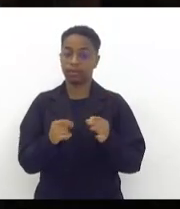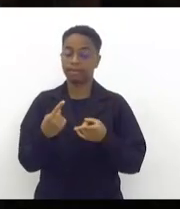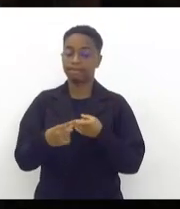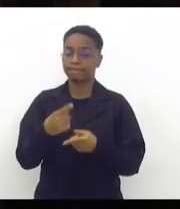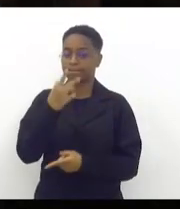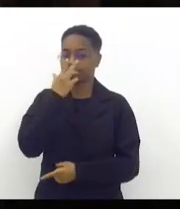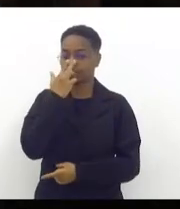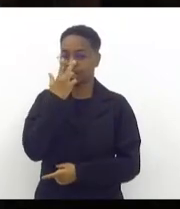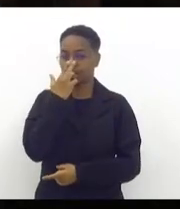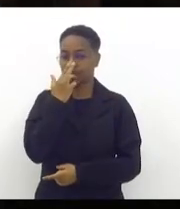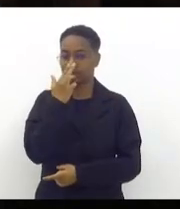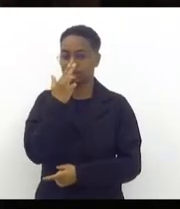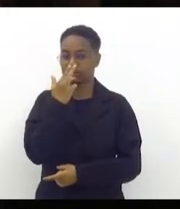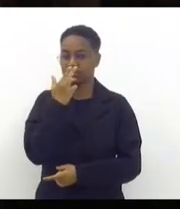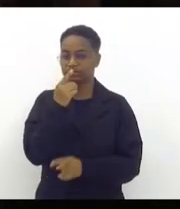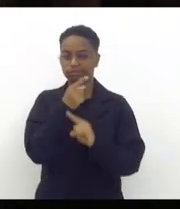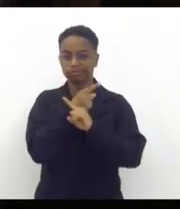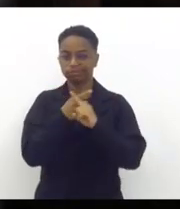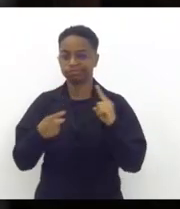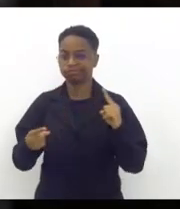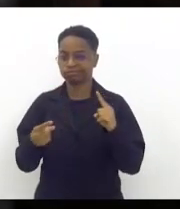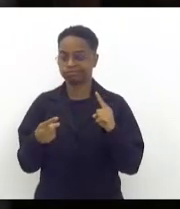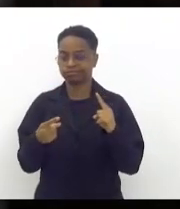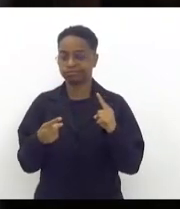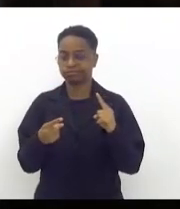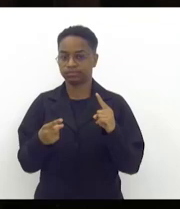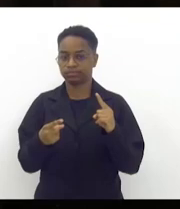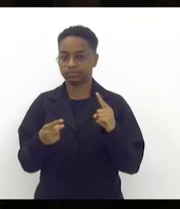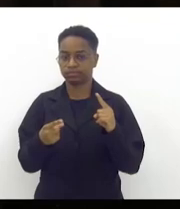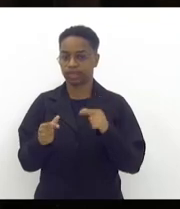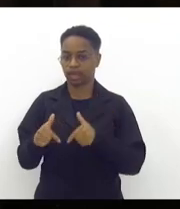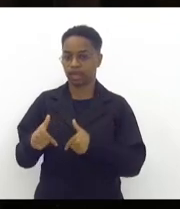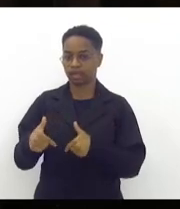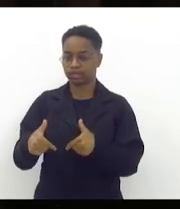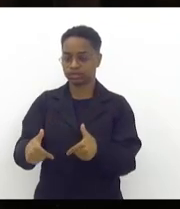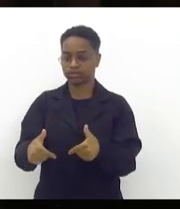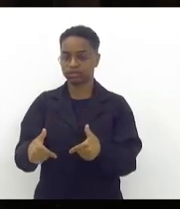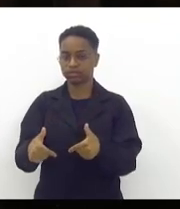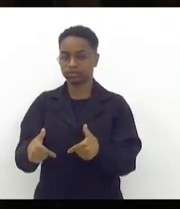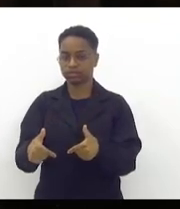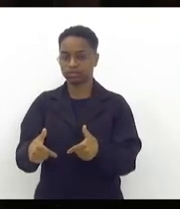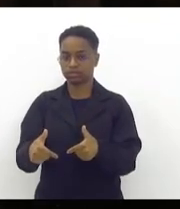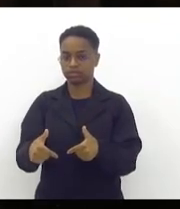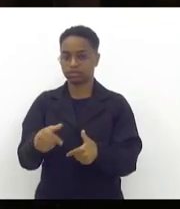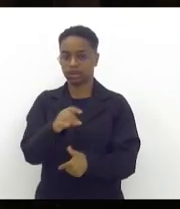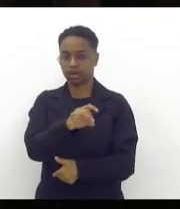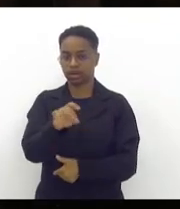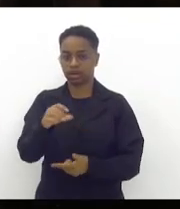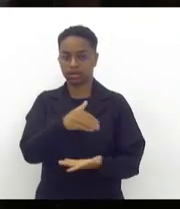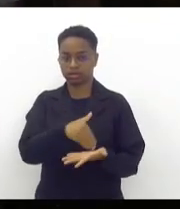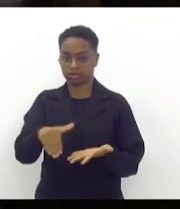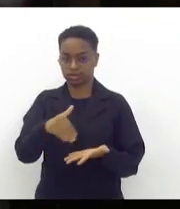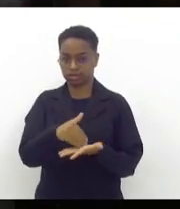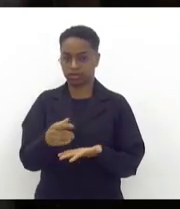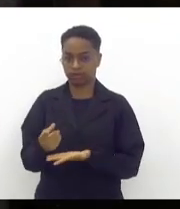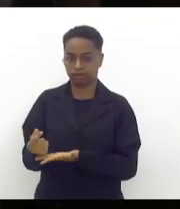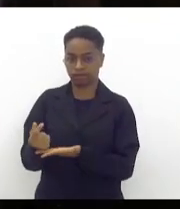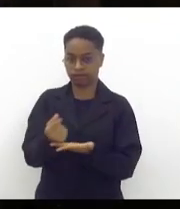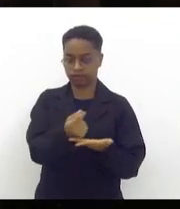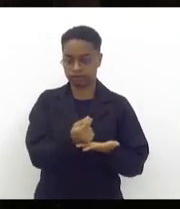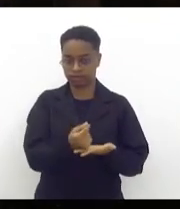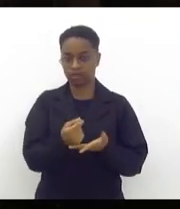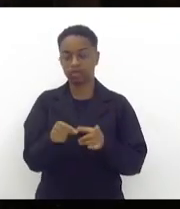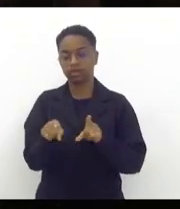fosse anulasse a atuação das secretarias de Fazenda